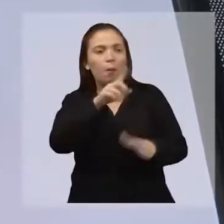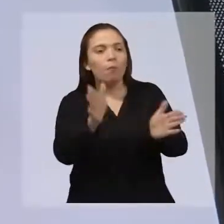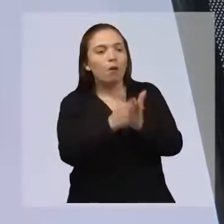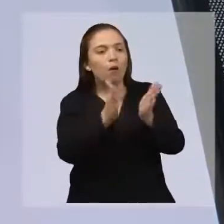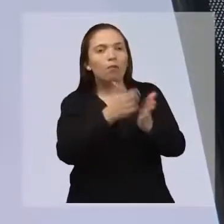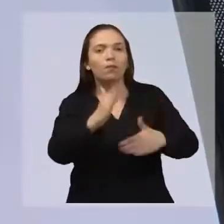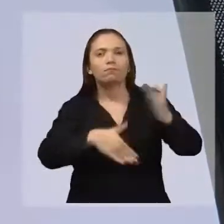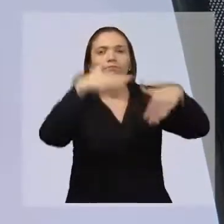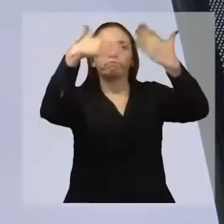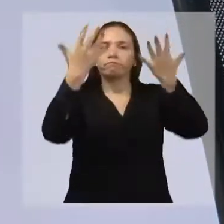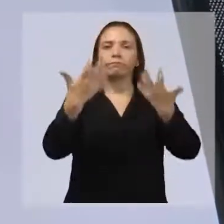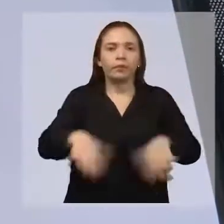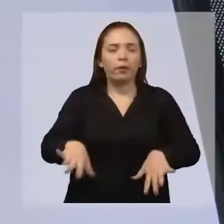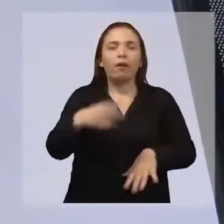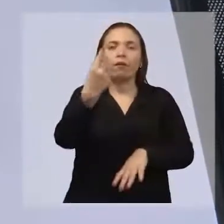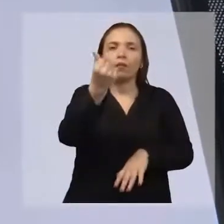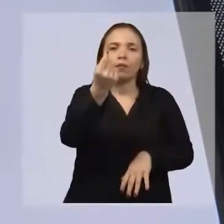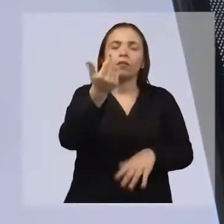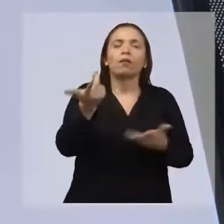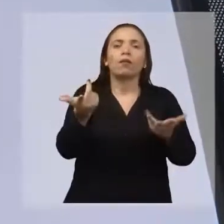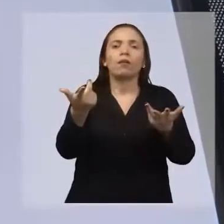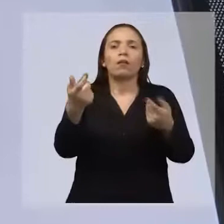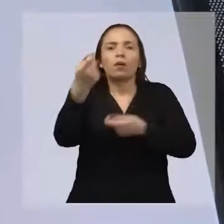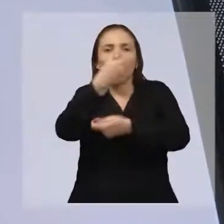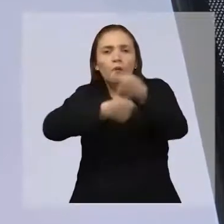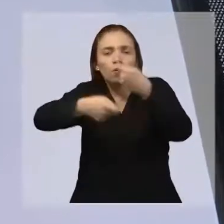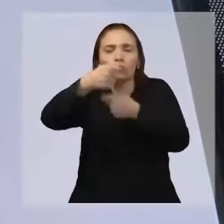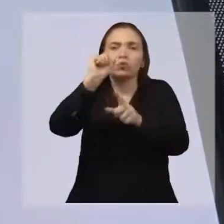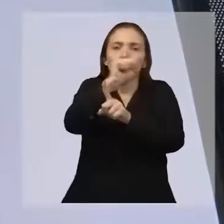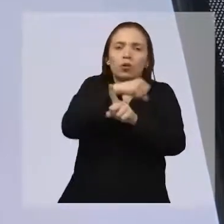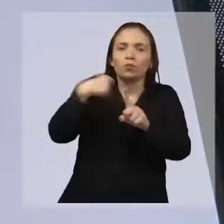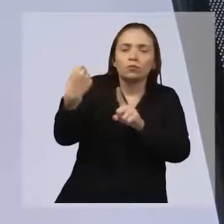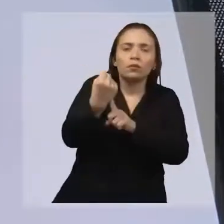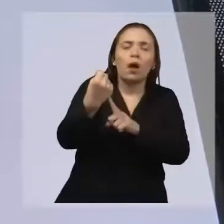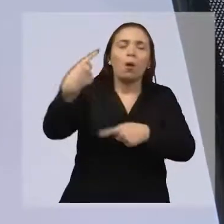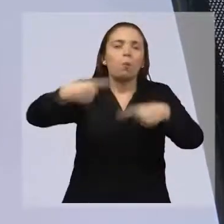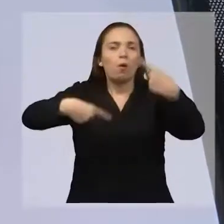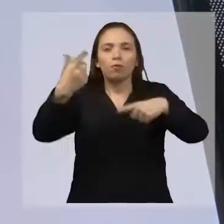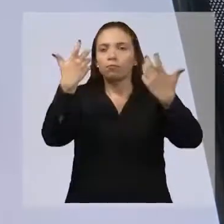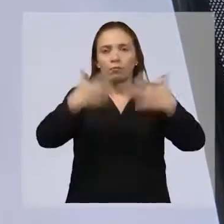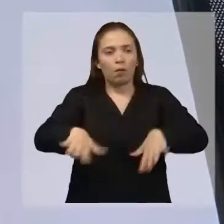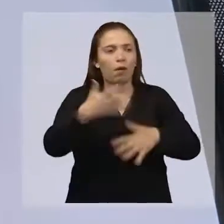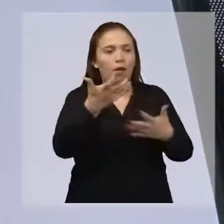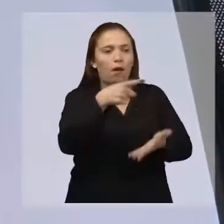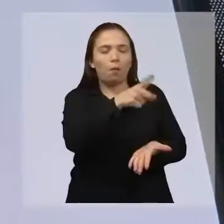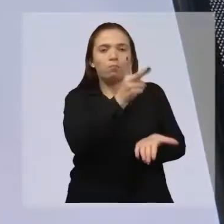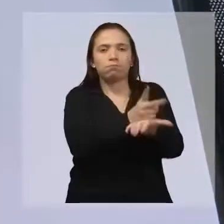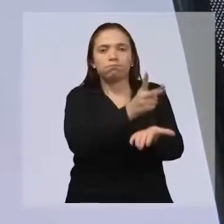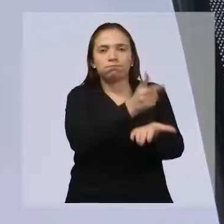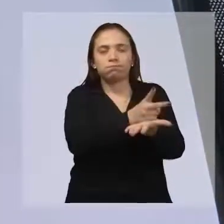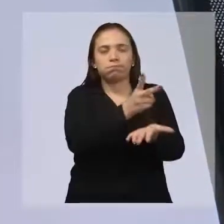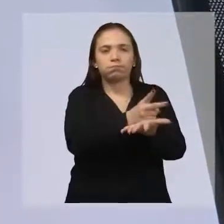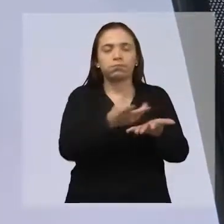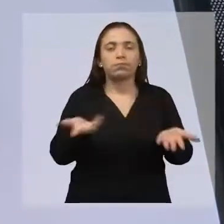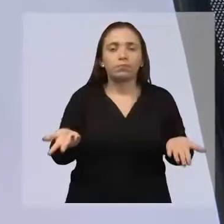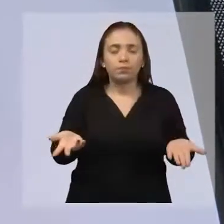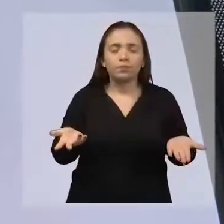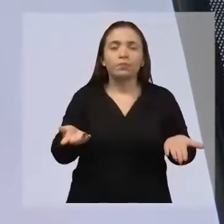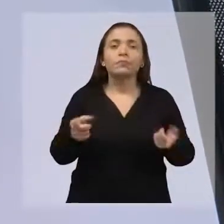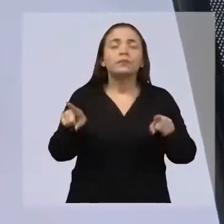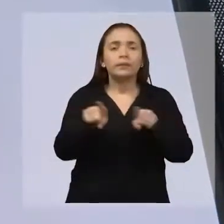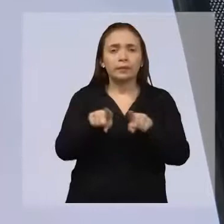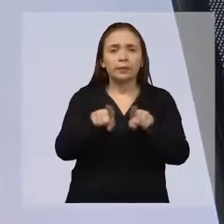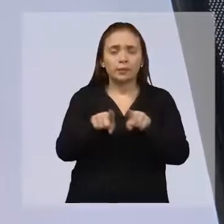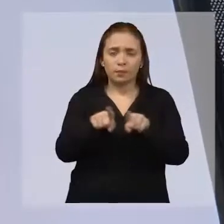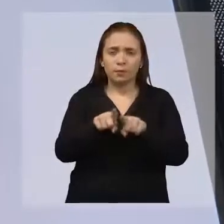nem financeira, nem econômica, nem socialmente, nem politicamente. Quando nisso aí está a burrice